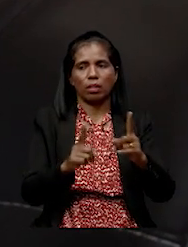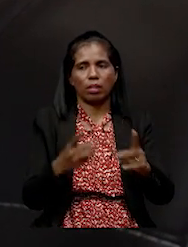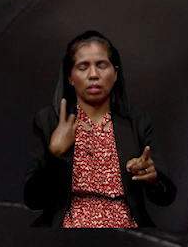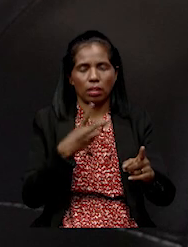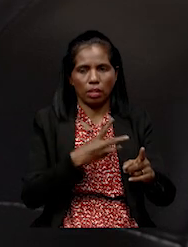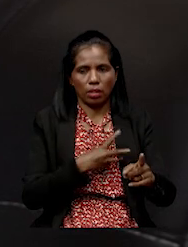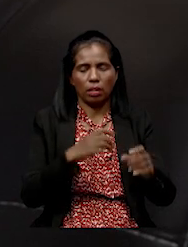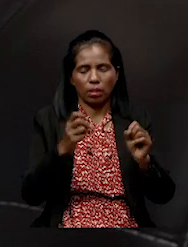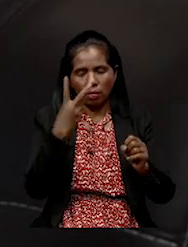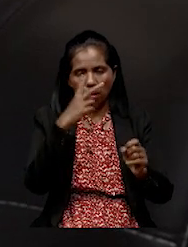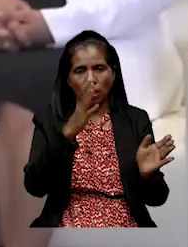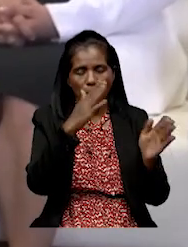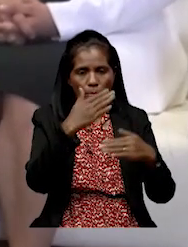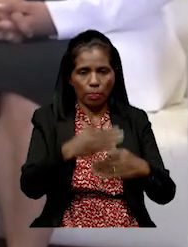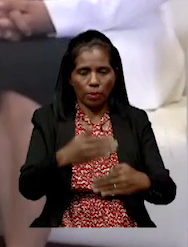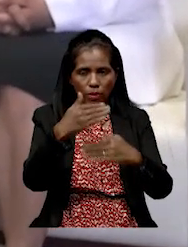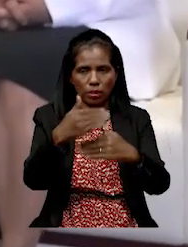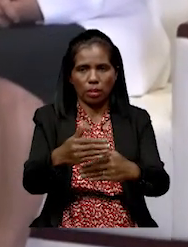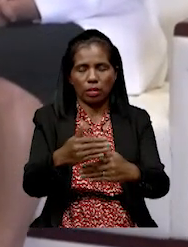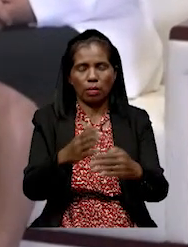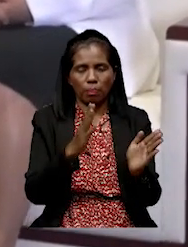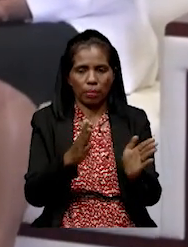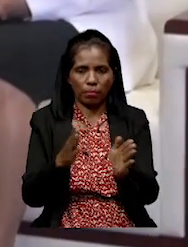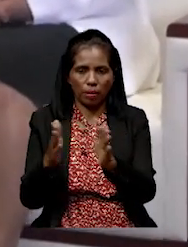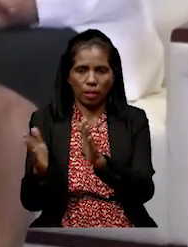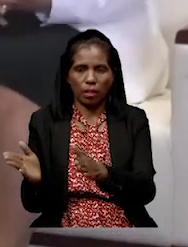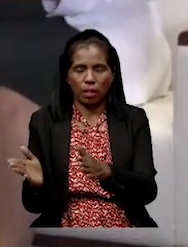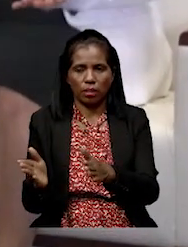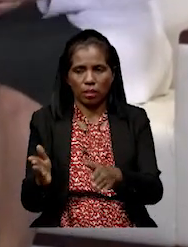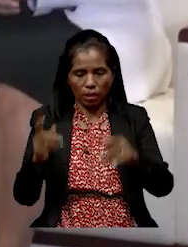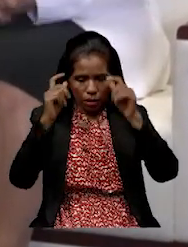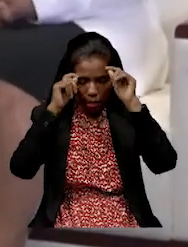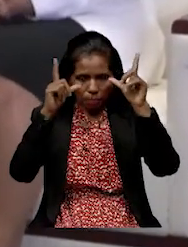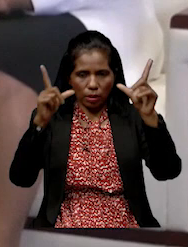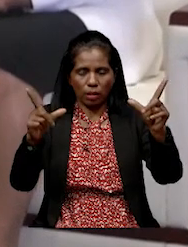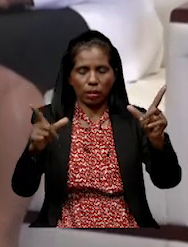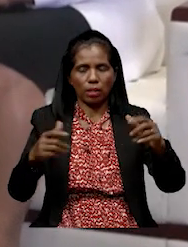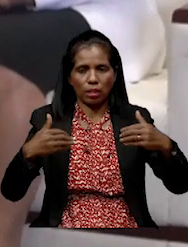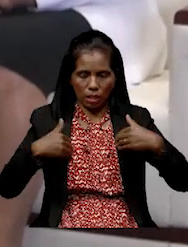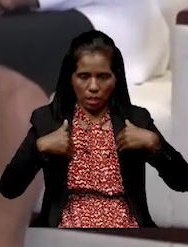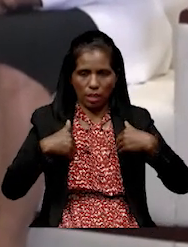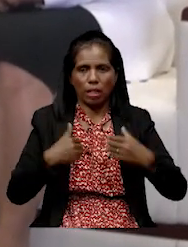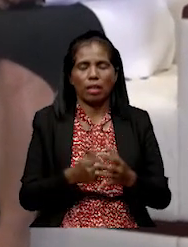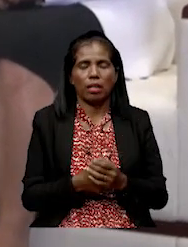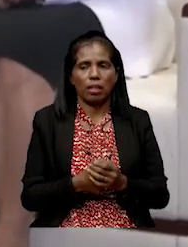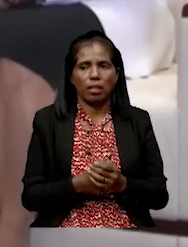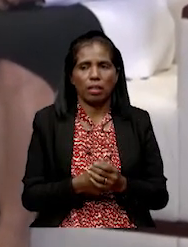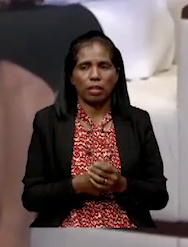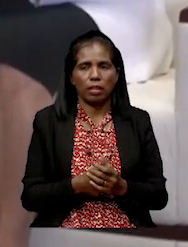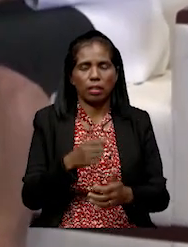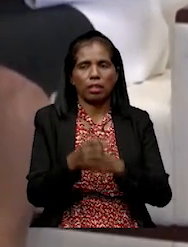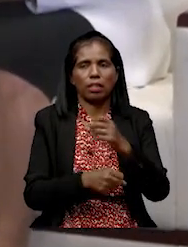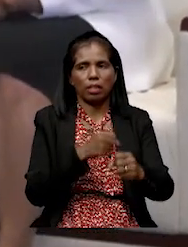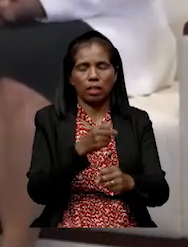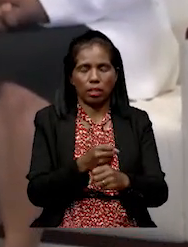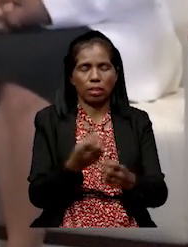o processo de preparação do evento Timor-Leste e Reona. Durante tina